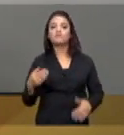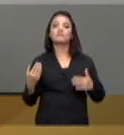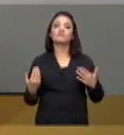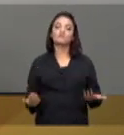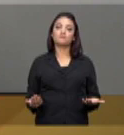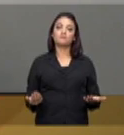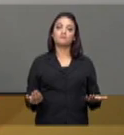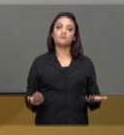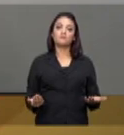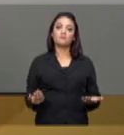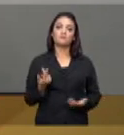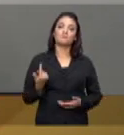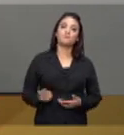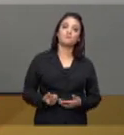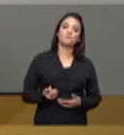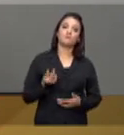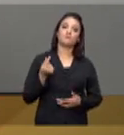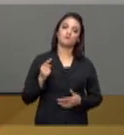portanto,